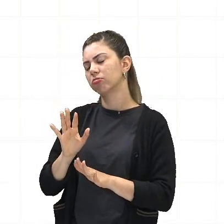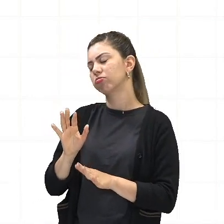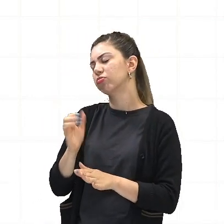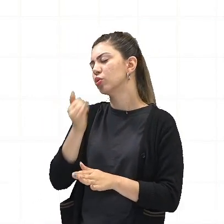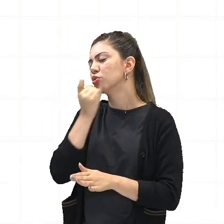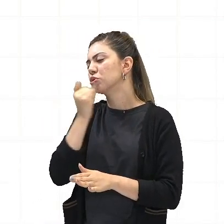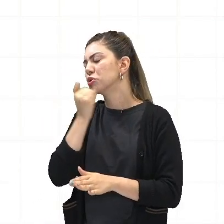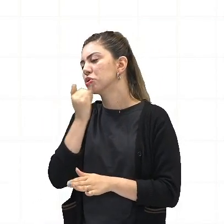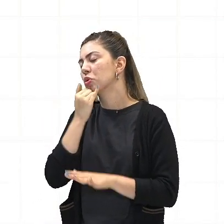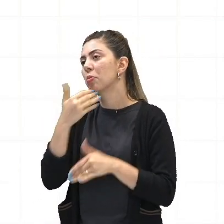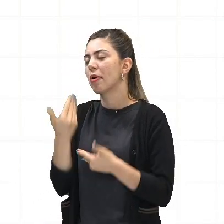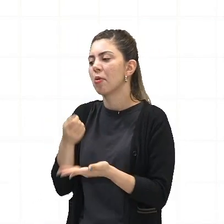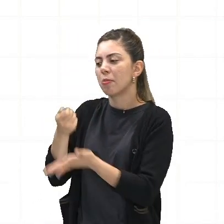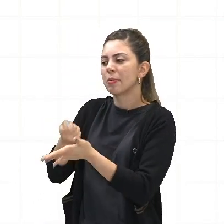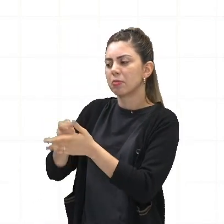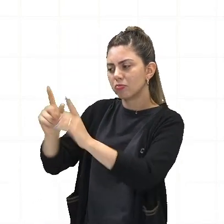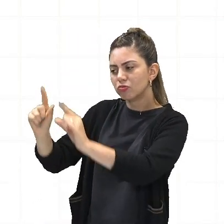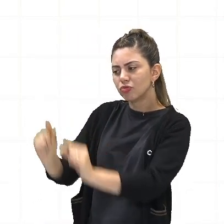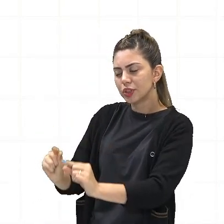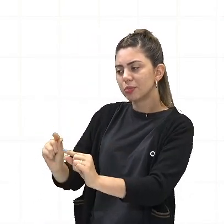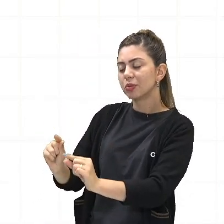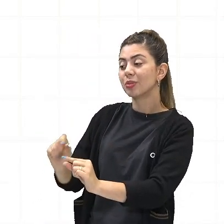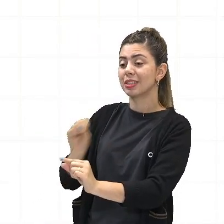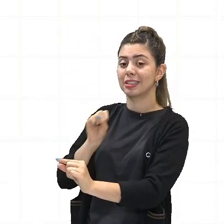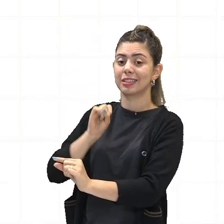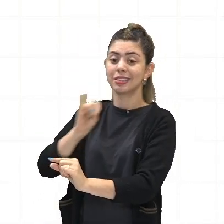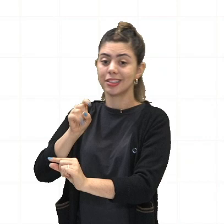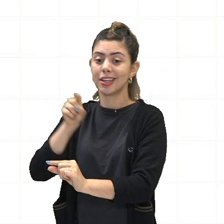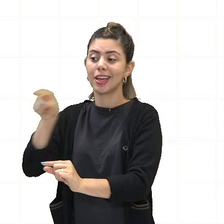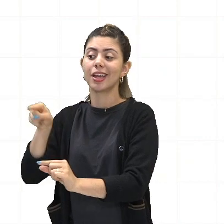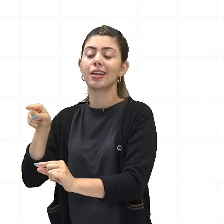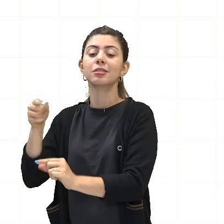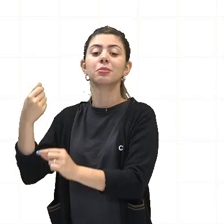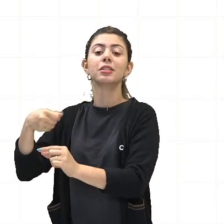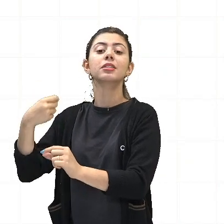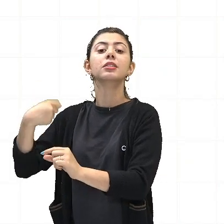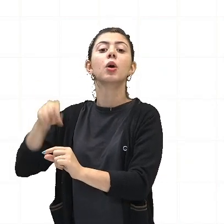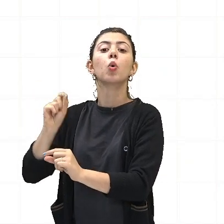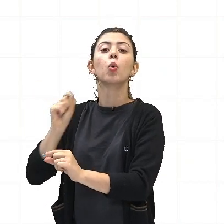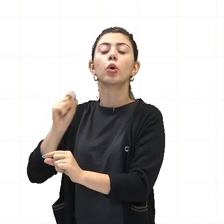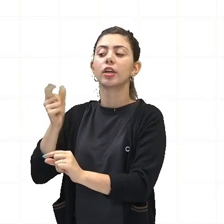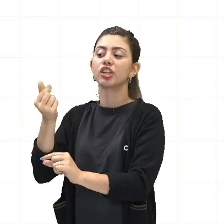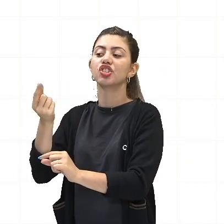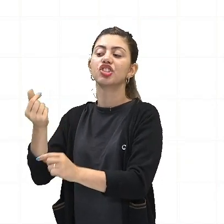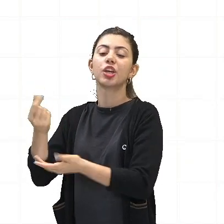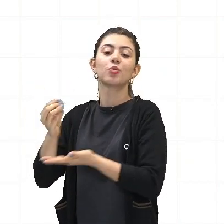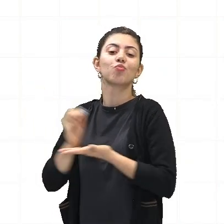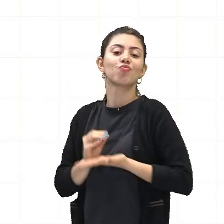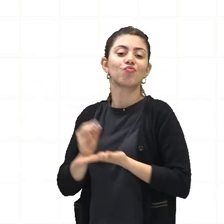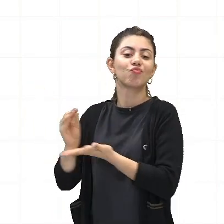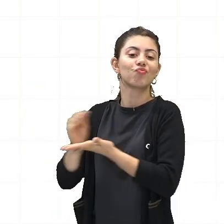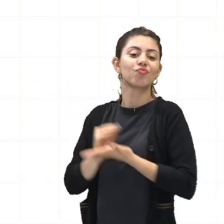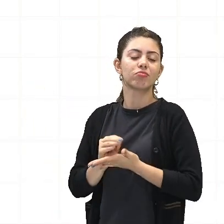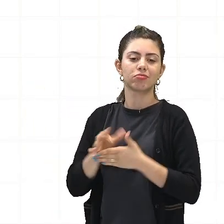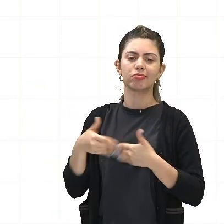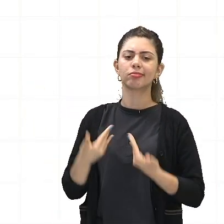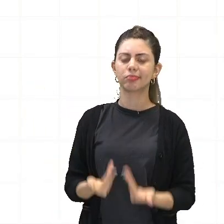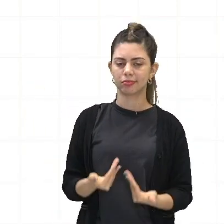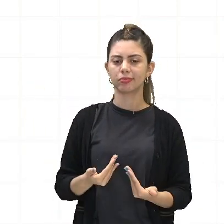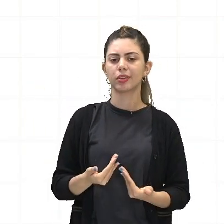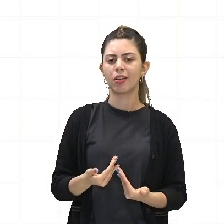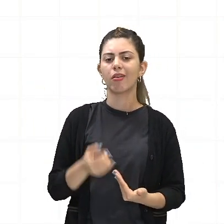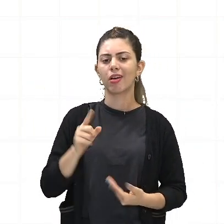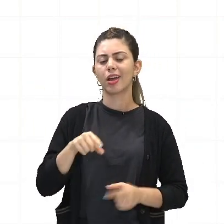de indulgências, que era uma prática da Igreja Católica durante a Idade Média, que vai se estender